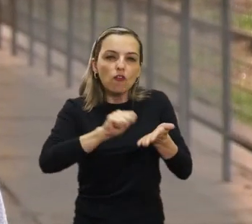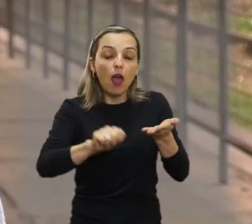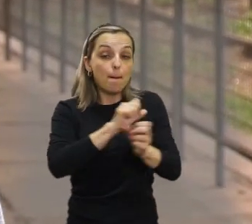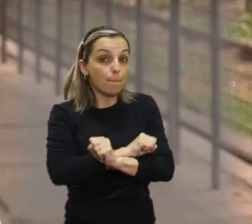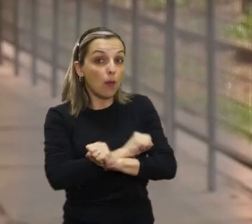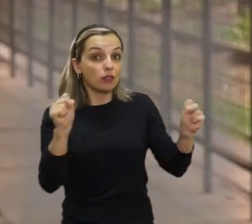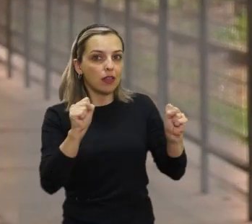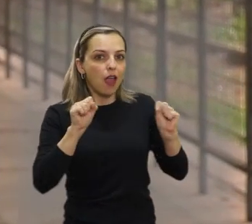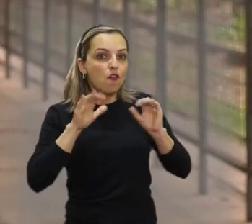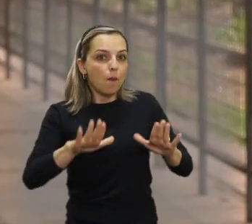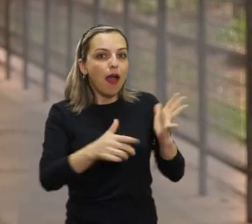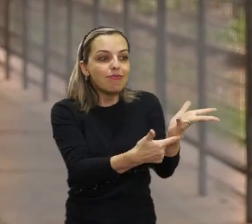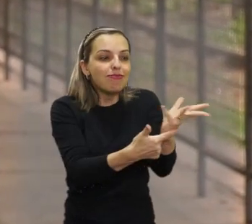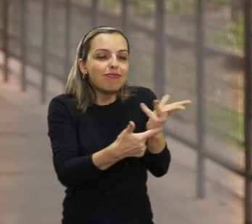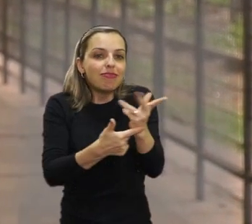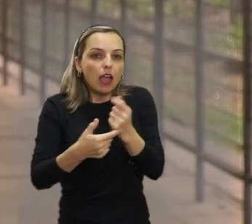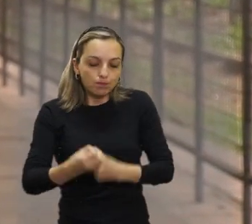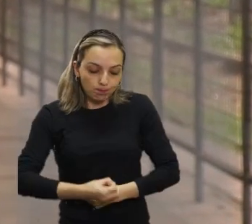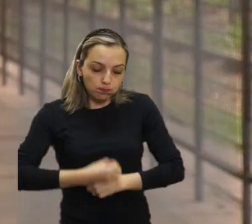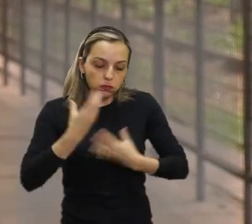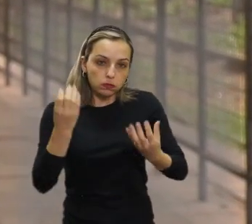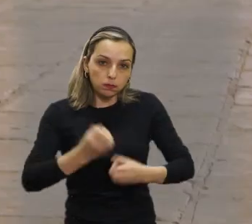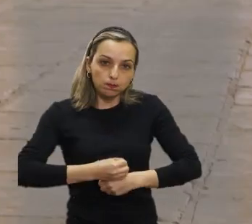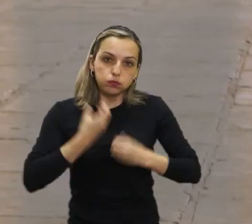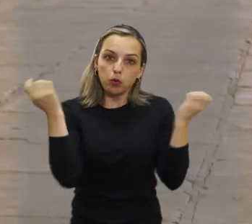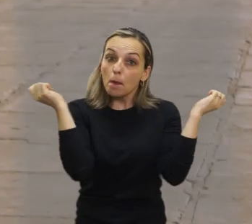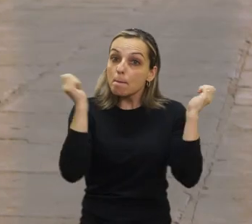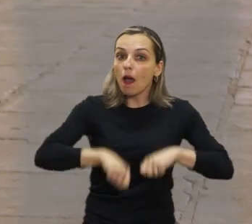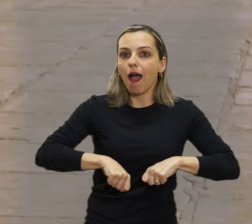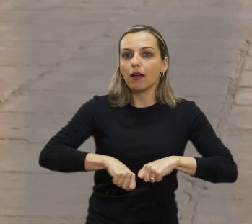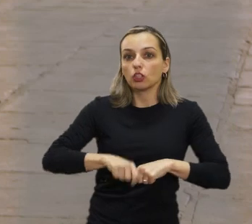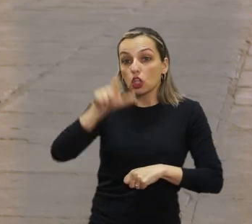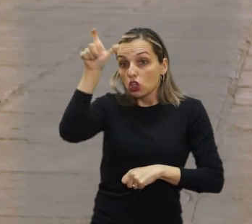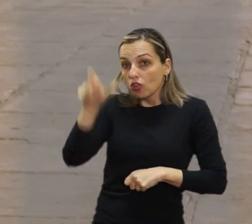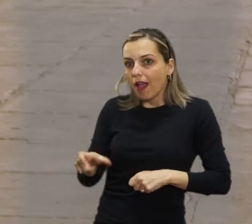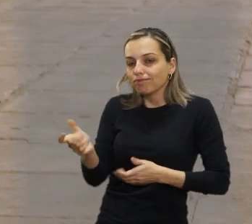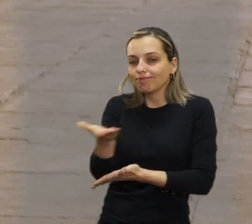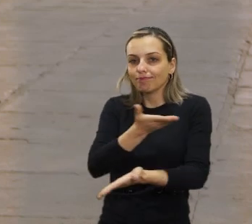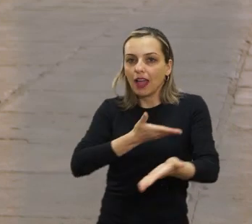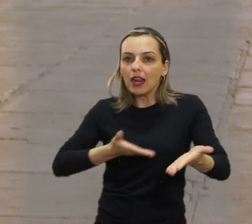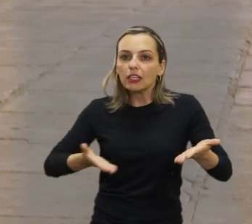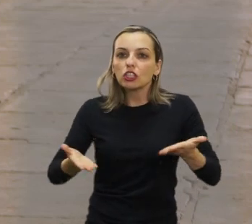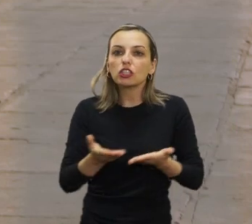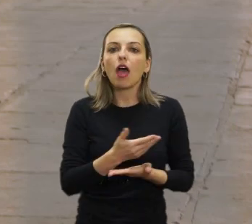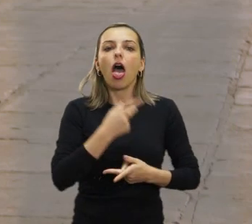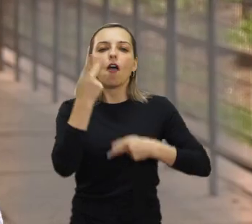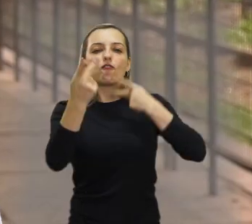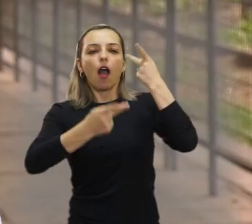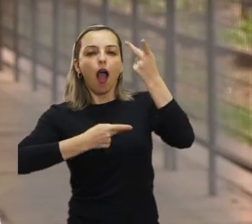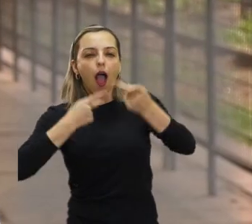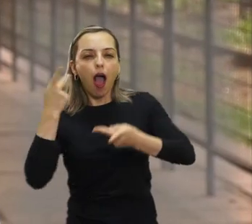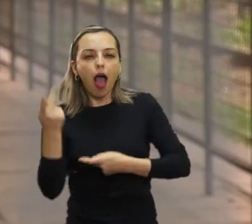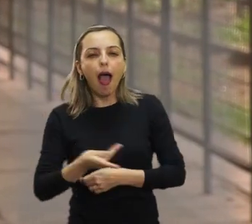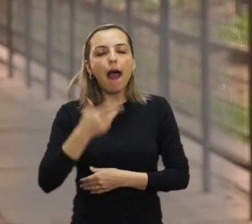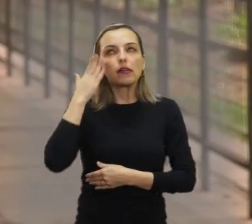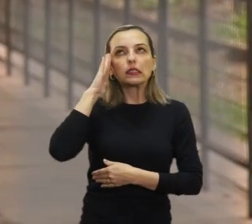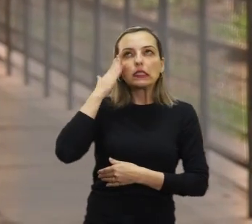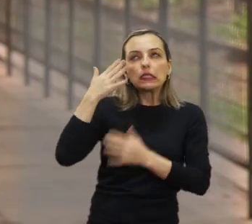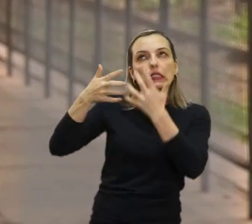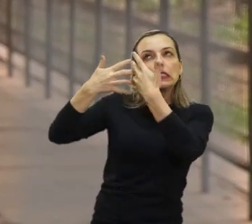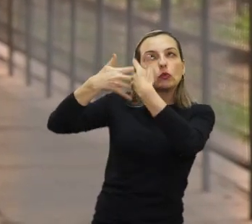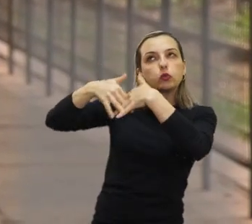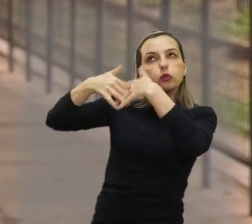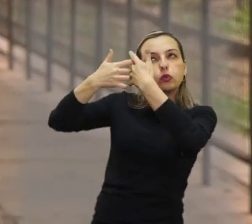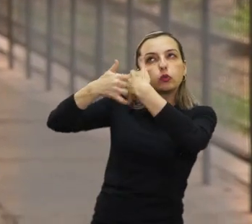meio alternativo de você pôr para fora, de você interagir, de você desabafar, de você compreender